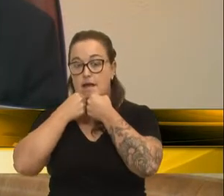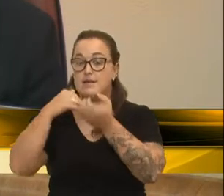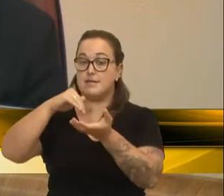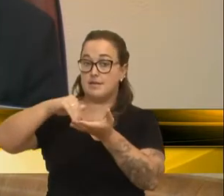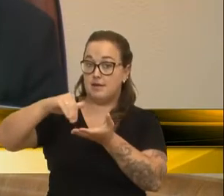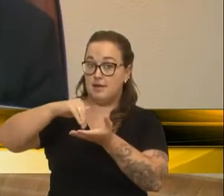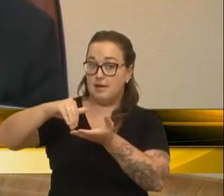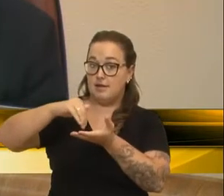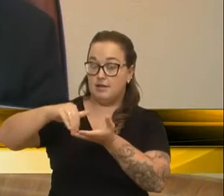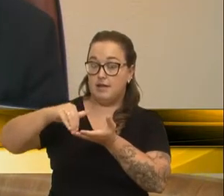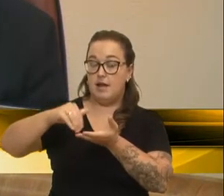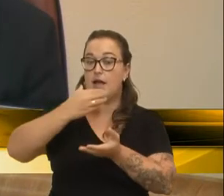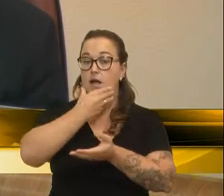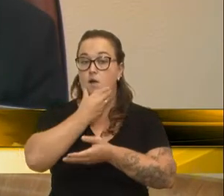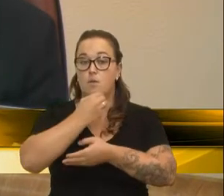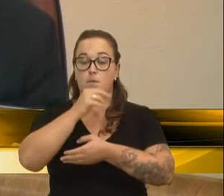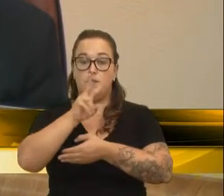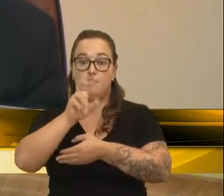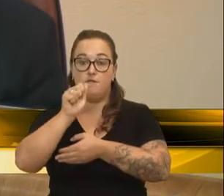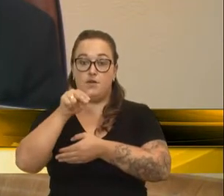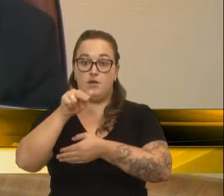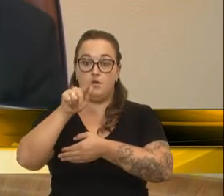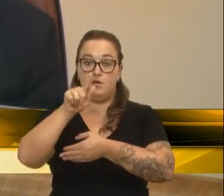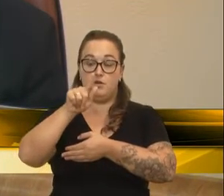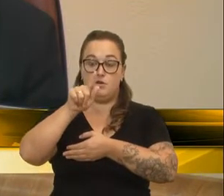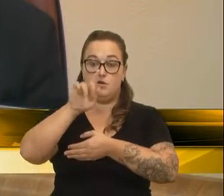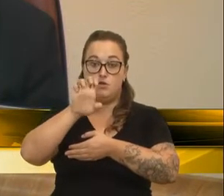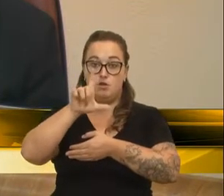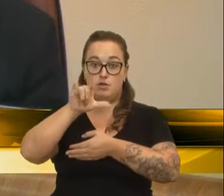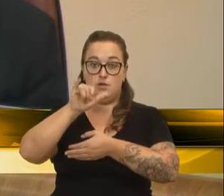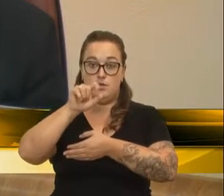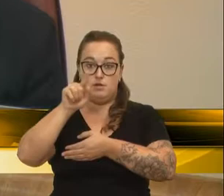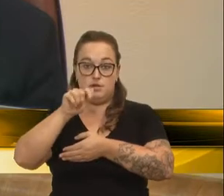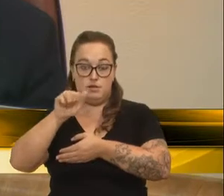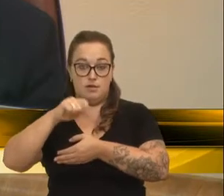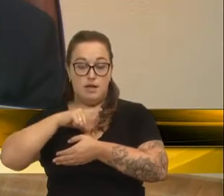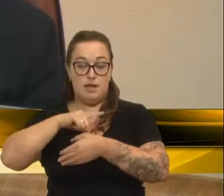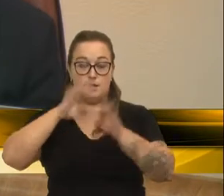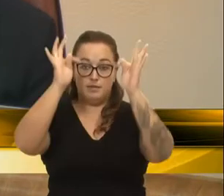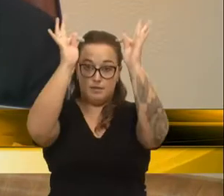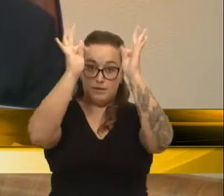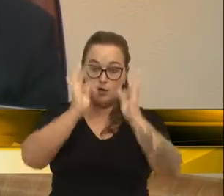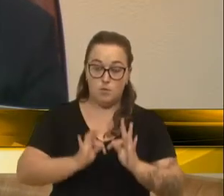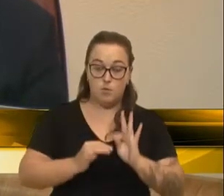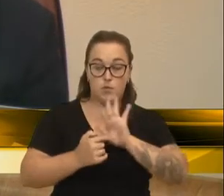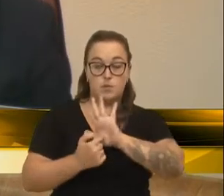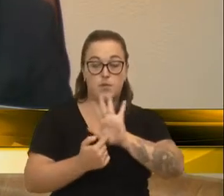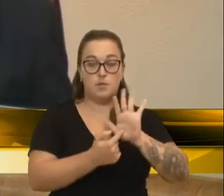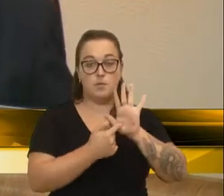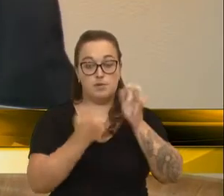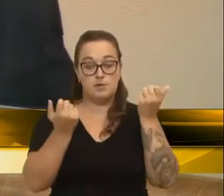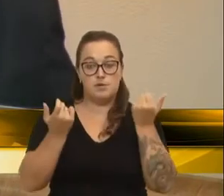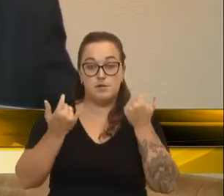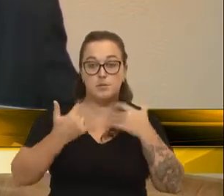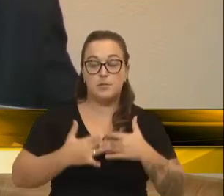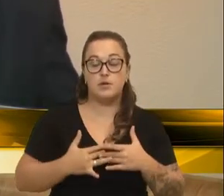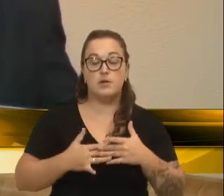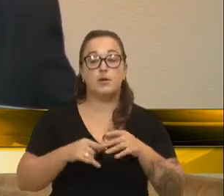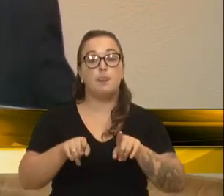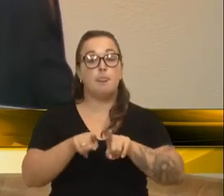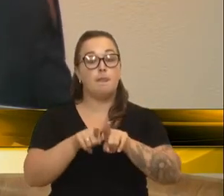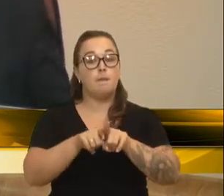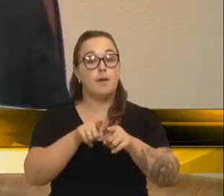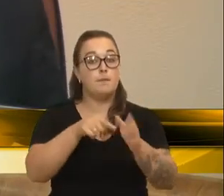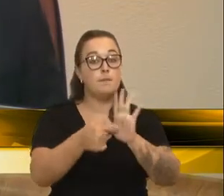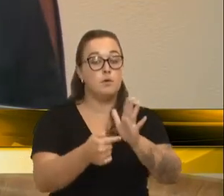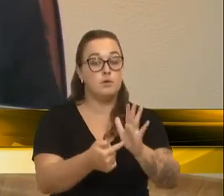Humanos, senhora Evangelisa Lorandi, deve ser ouvida como testemunha e esclarecer essa matéria, bem como apresentar a documentação